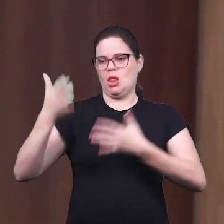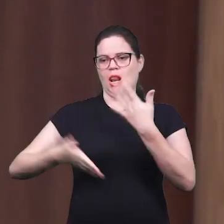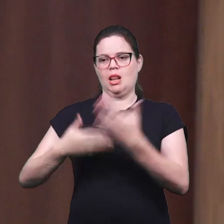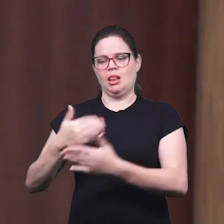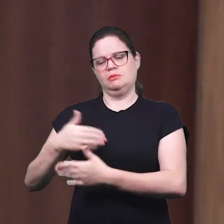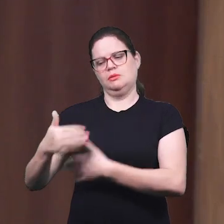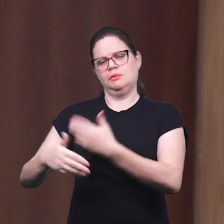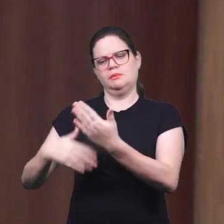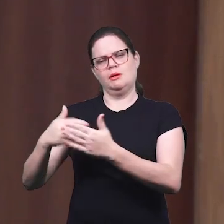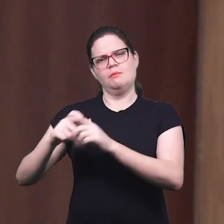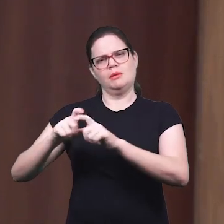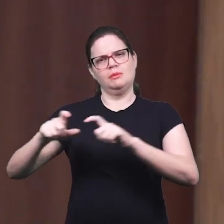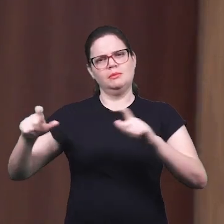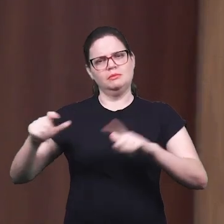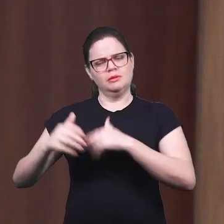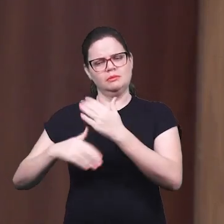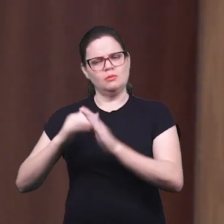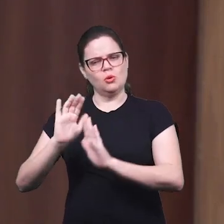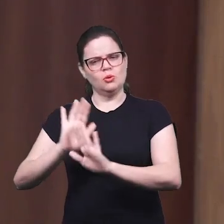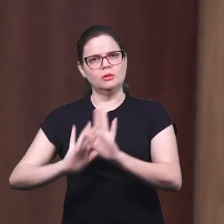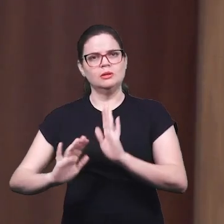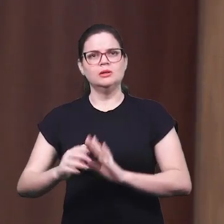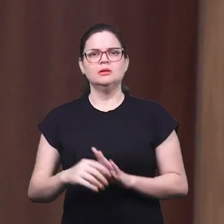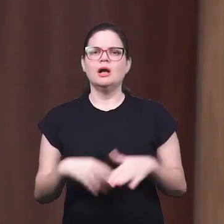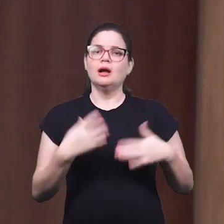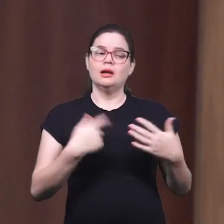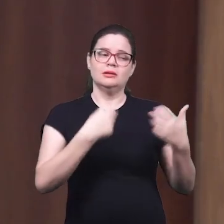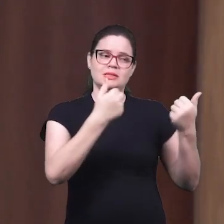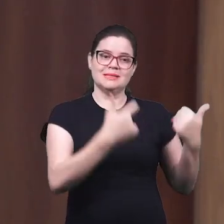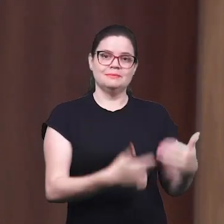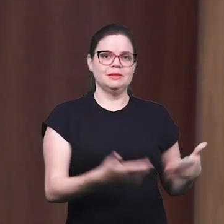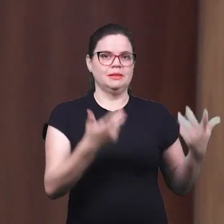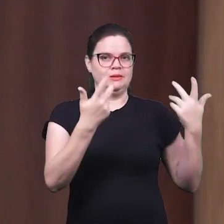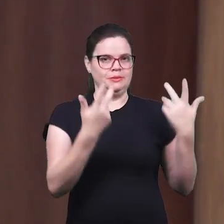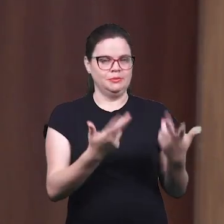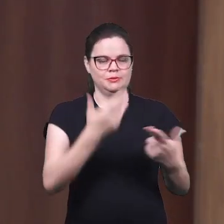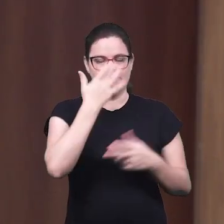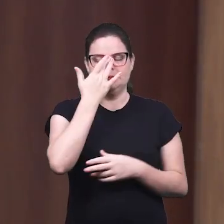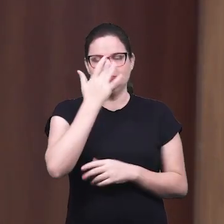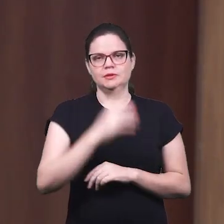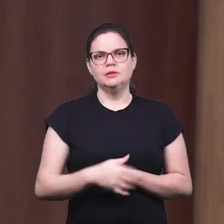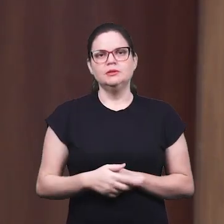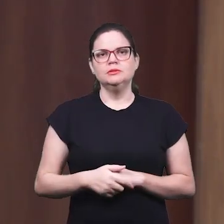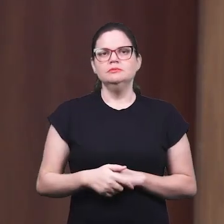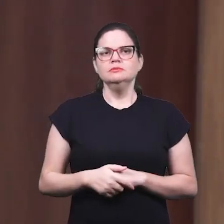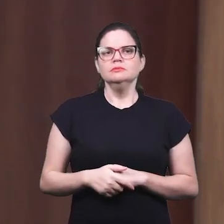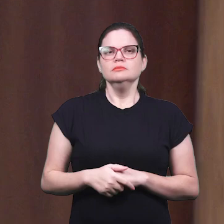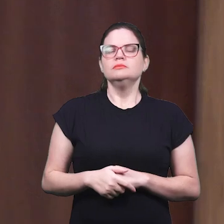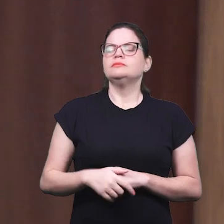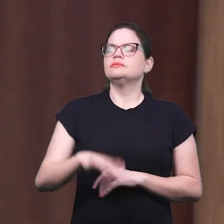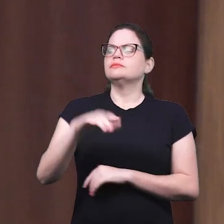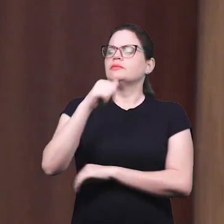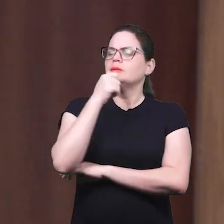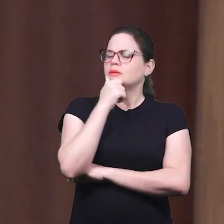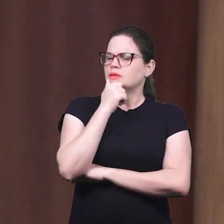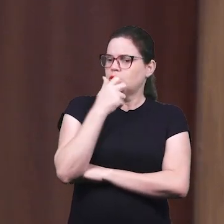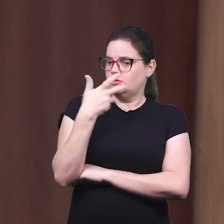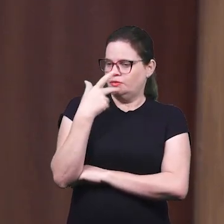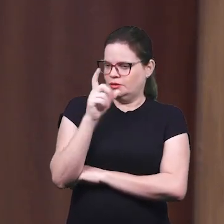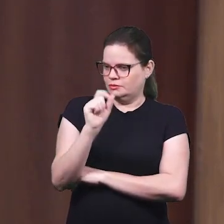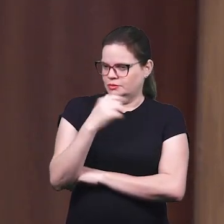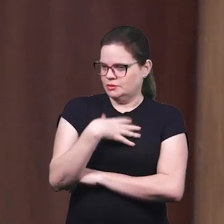Então eu expliquei para ele a mesma coisa que eu falei que eu estou fazendo Serapião. Ele disse bem assim, escuta aqui, meu